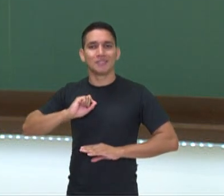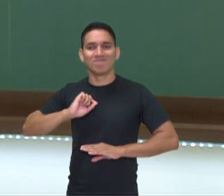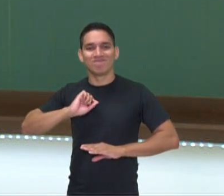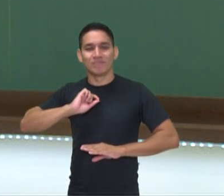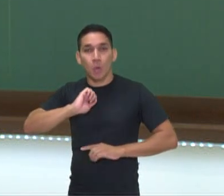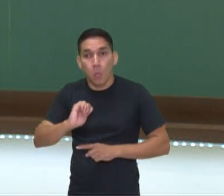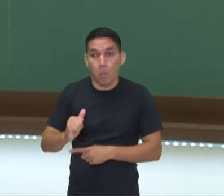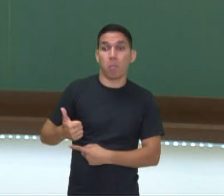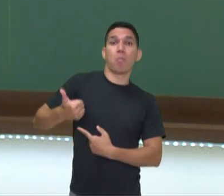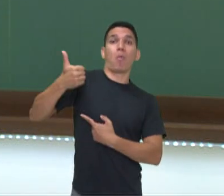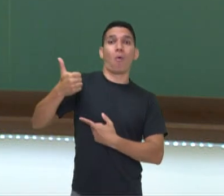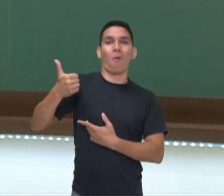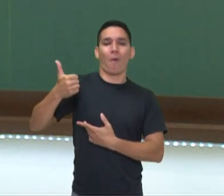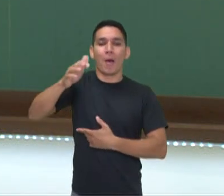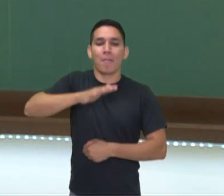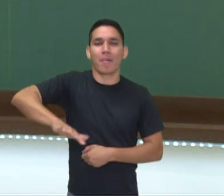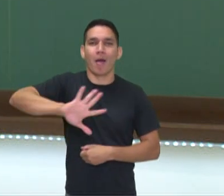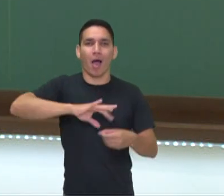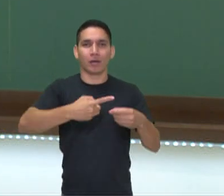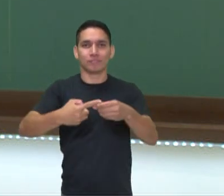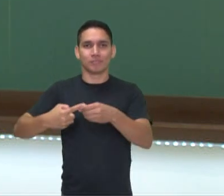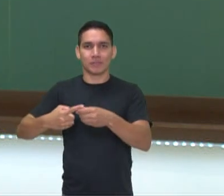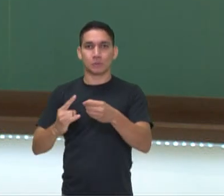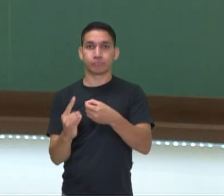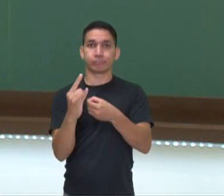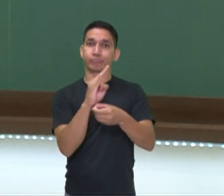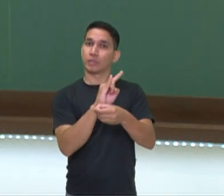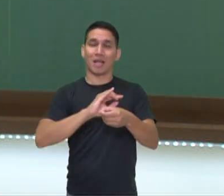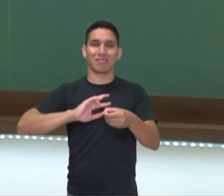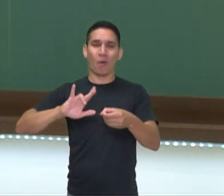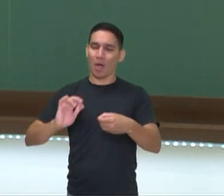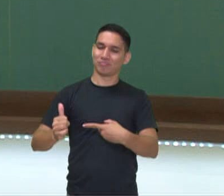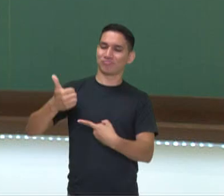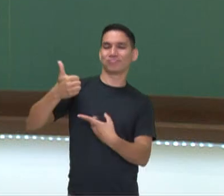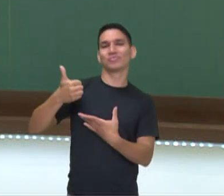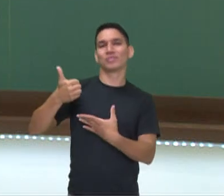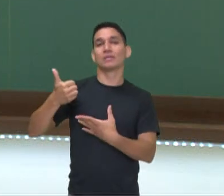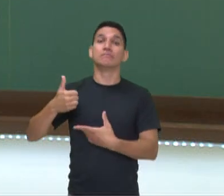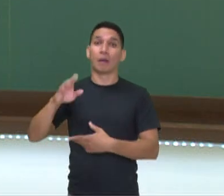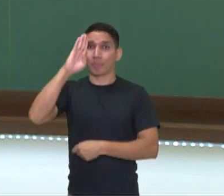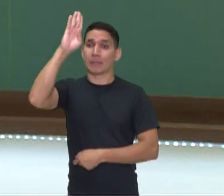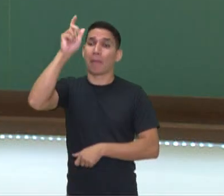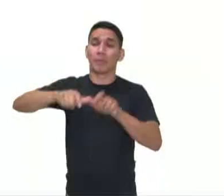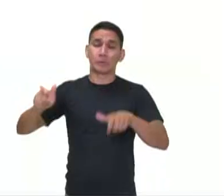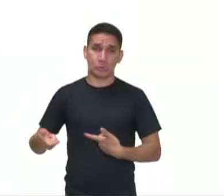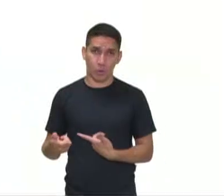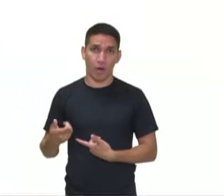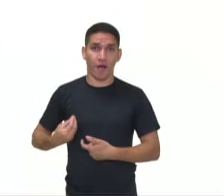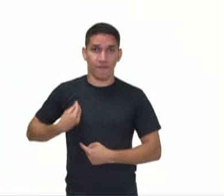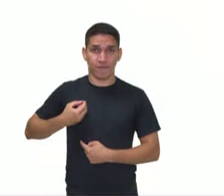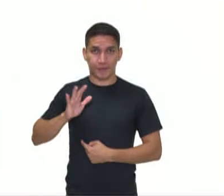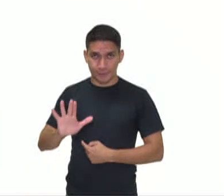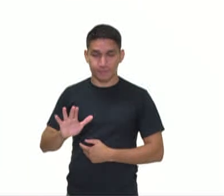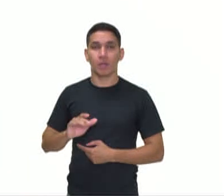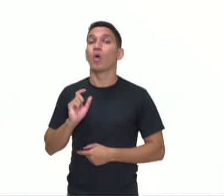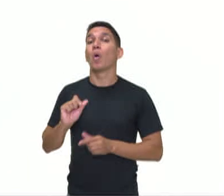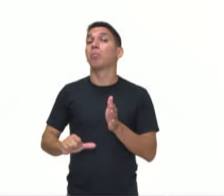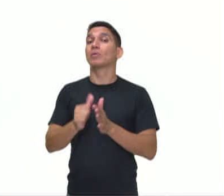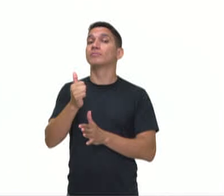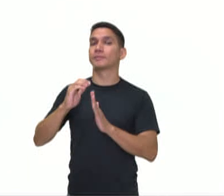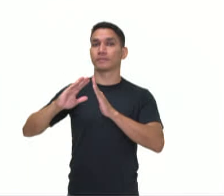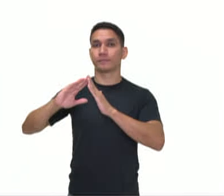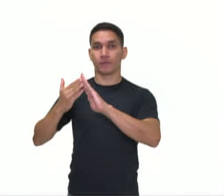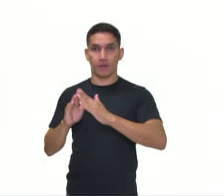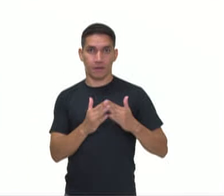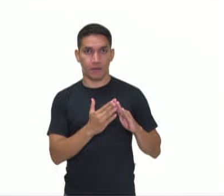positivas para os espaços urbanos e principalmente para as pessoas que vivem nesses espaços. O primeiro que você vê aqui na tela, ó, são as favelas, que